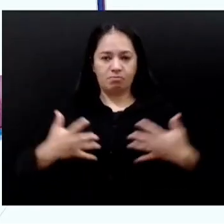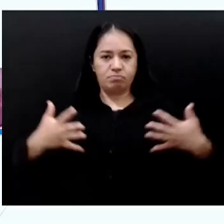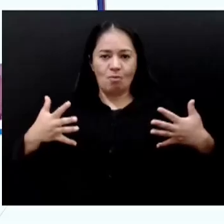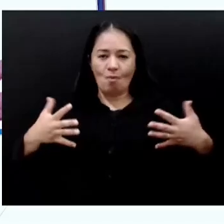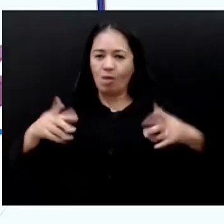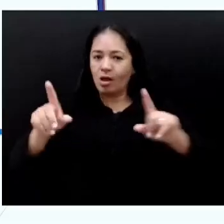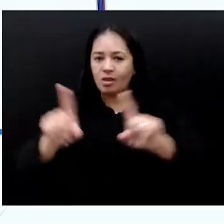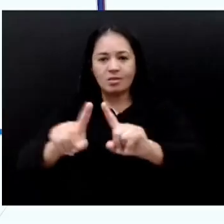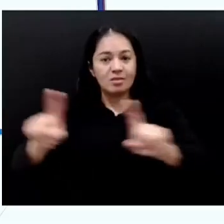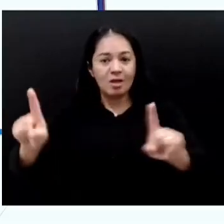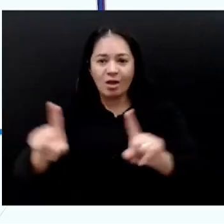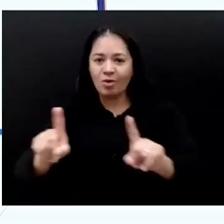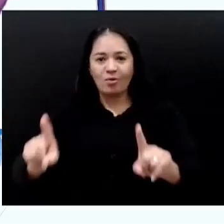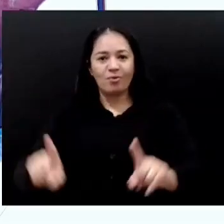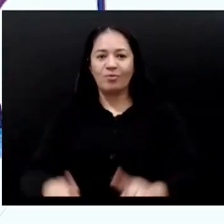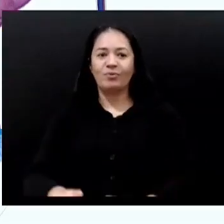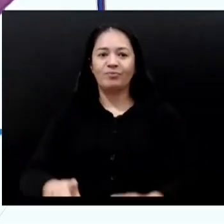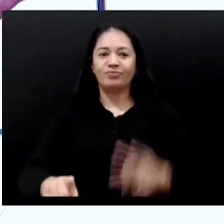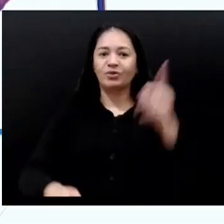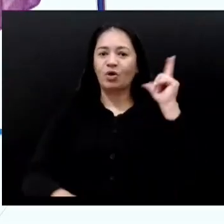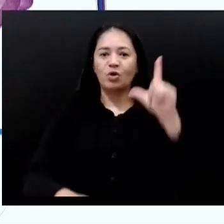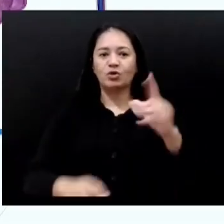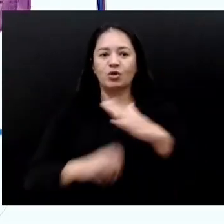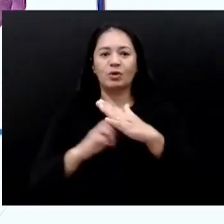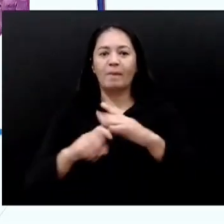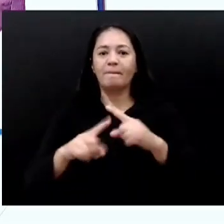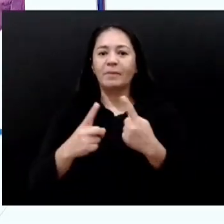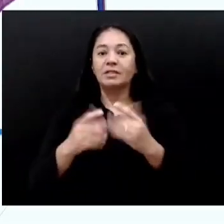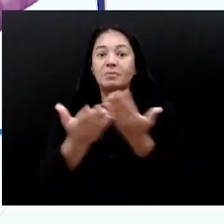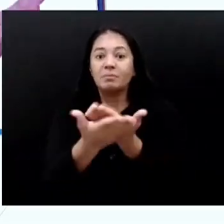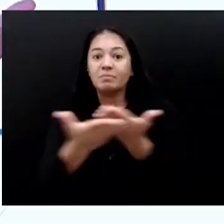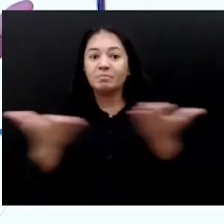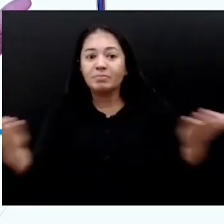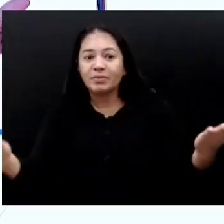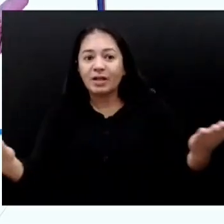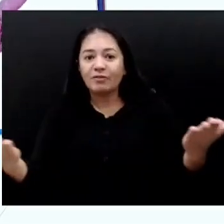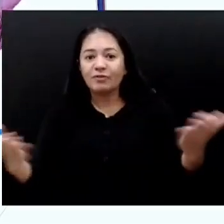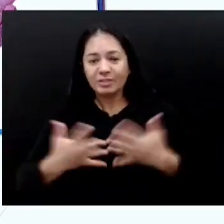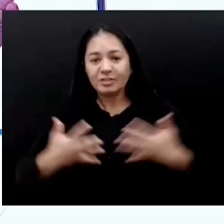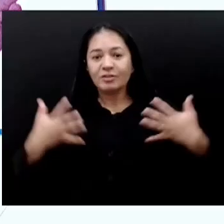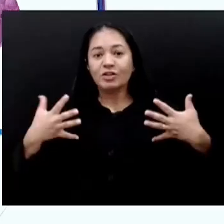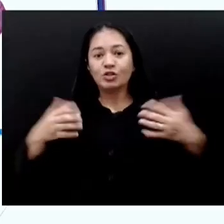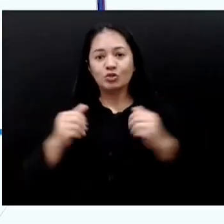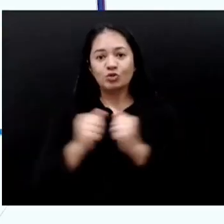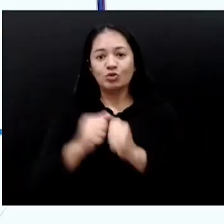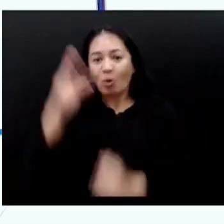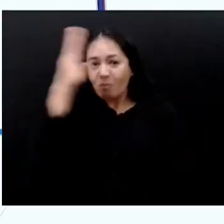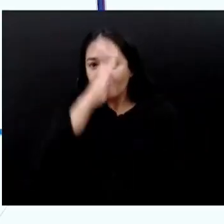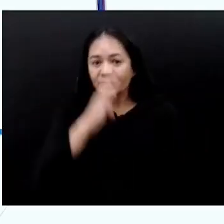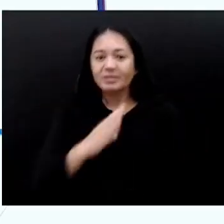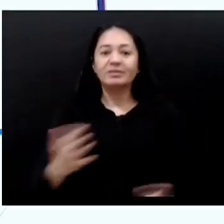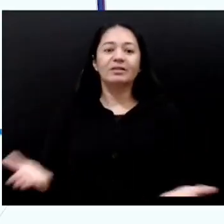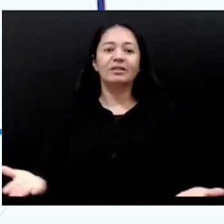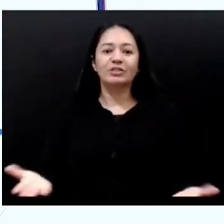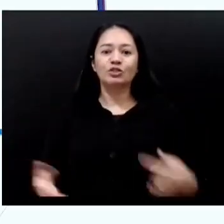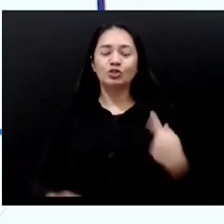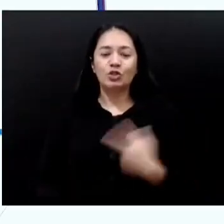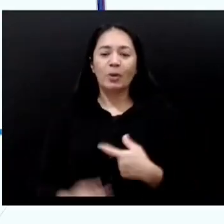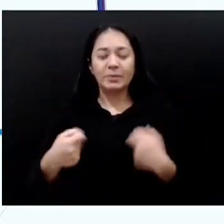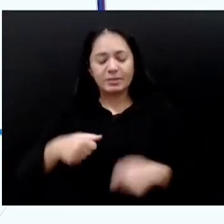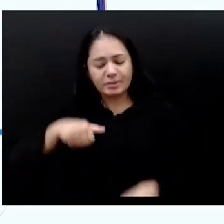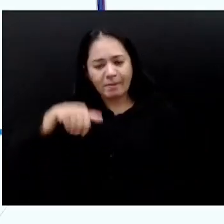conquistou como empresa, mas para vocês se vangloriarem como brasileiros. A gente precisa cada vez mais trazer